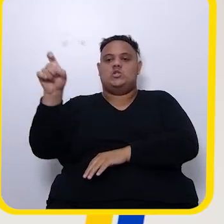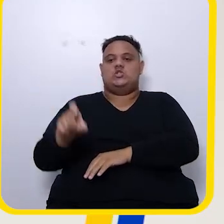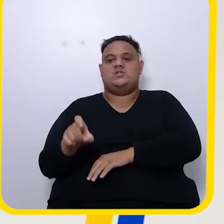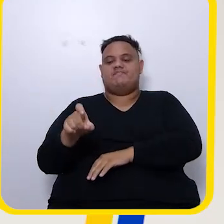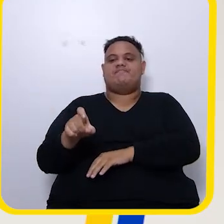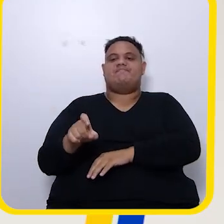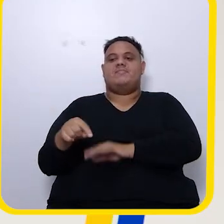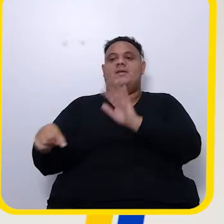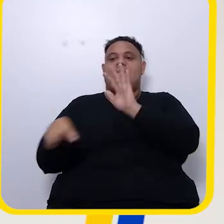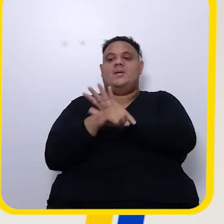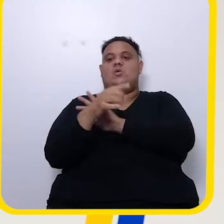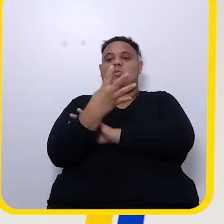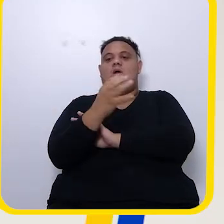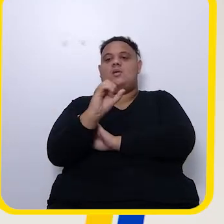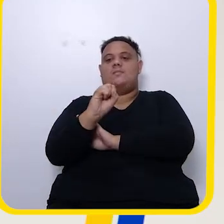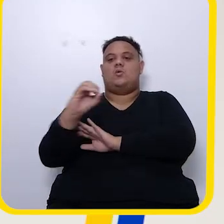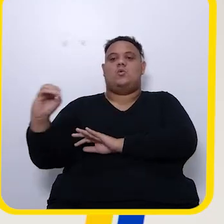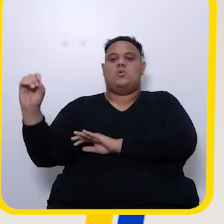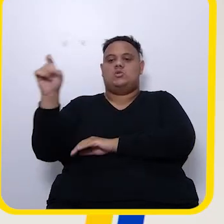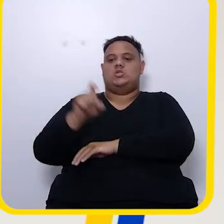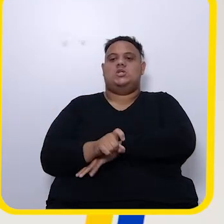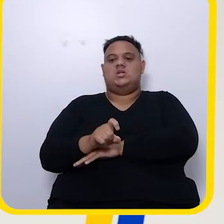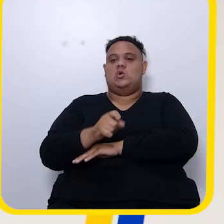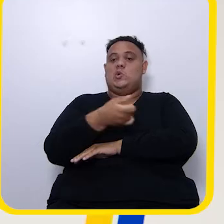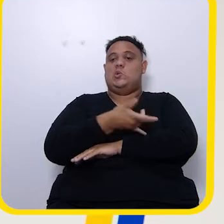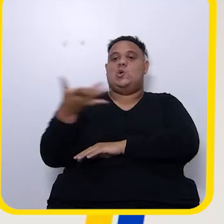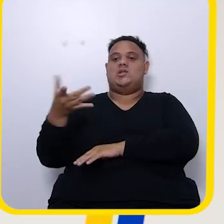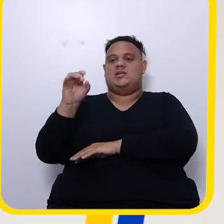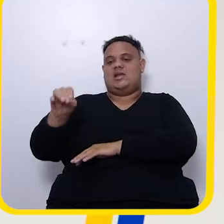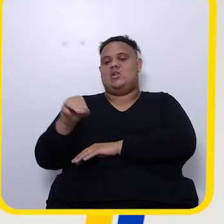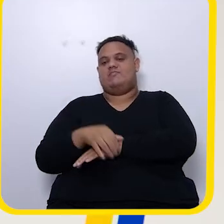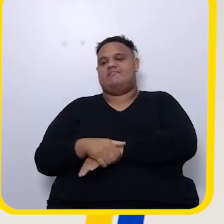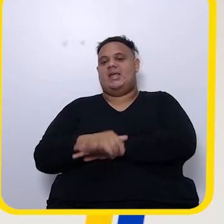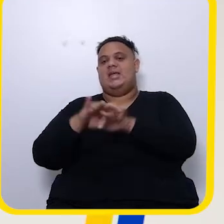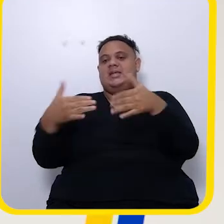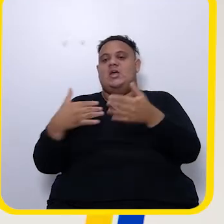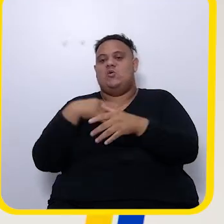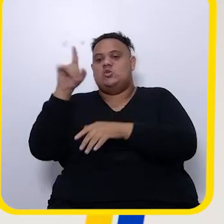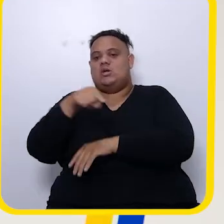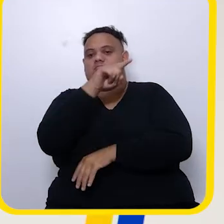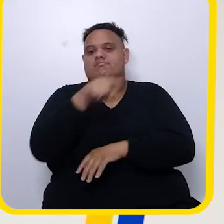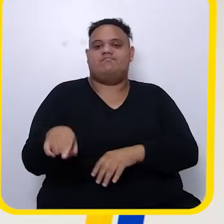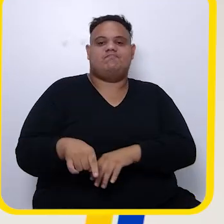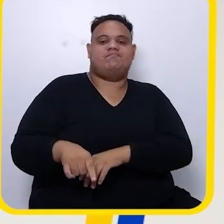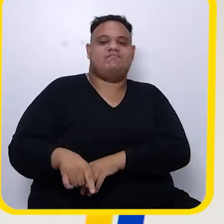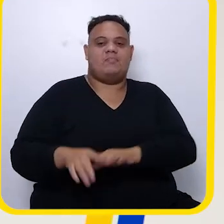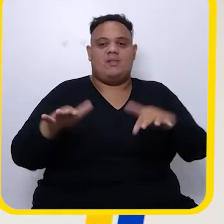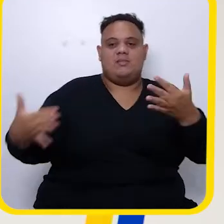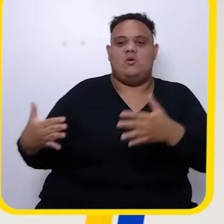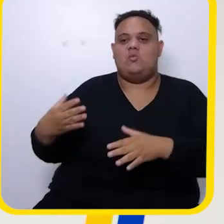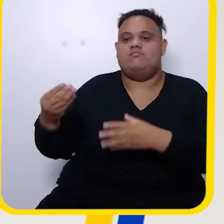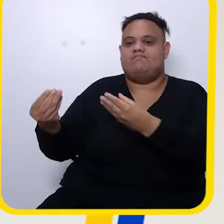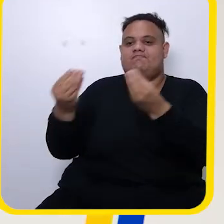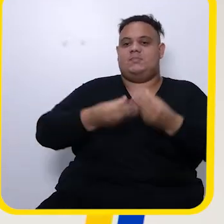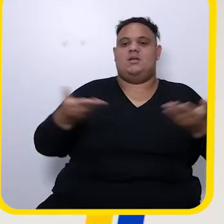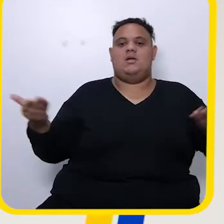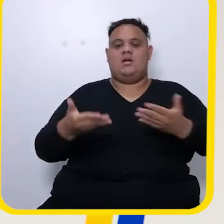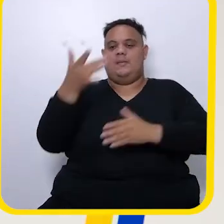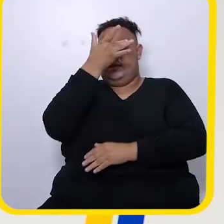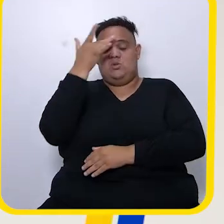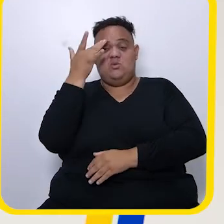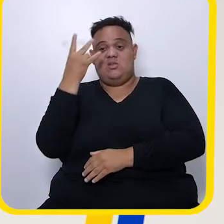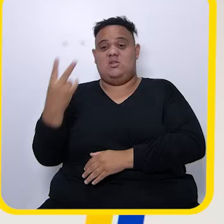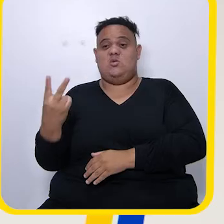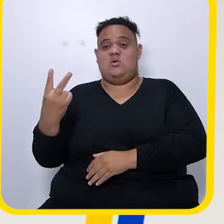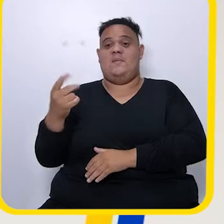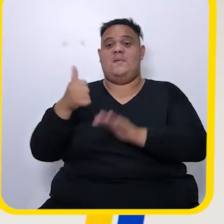4.800x menos 4.800x. Dá quanto? Dá zero. Então já anulou esse termo. E vou trazer aquela galerinha lá do segundo